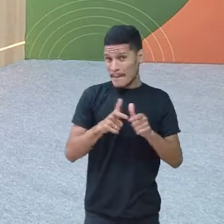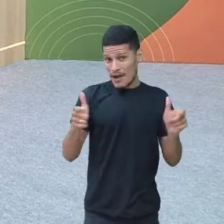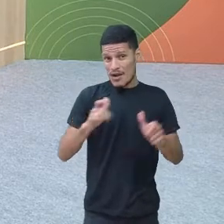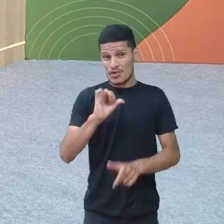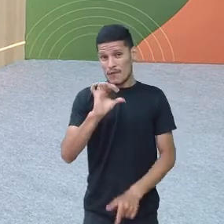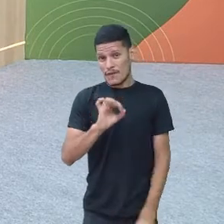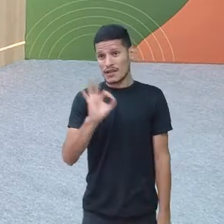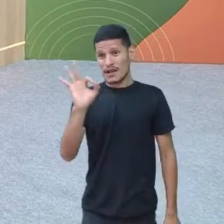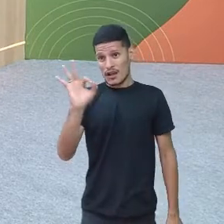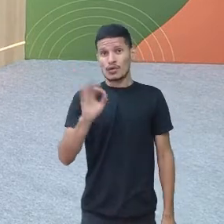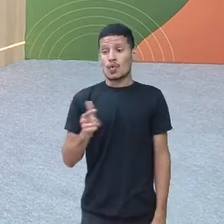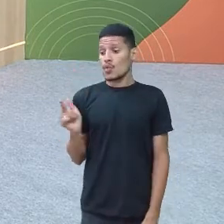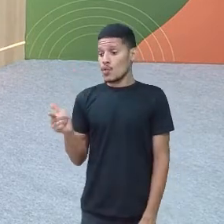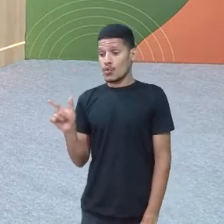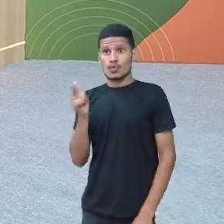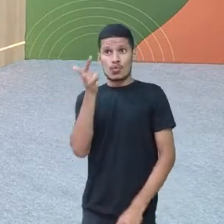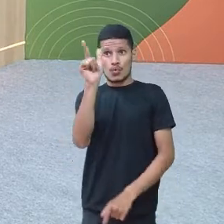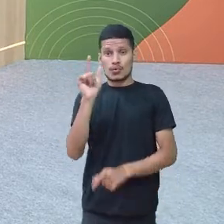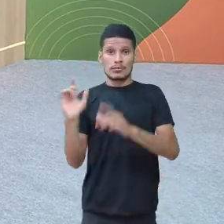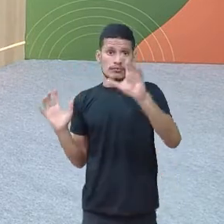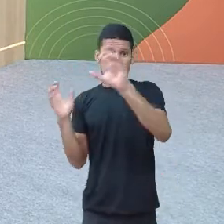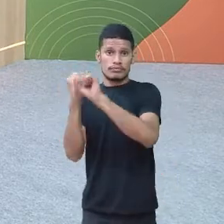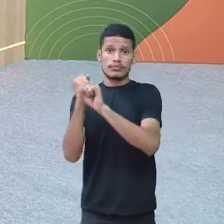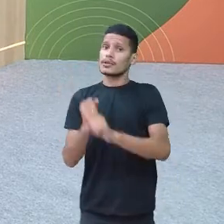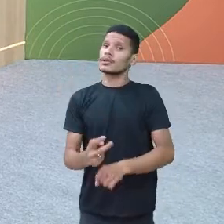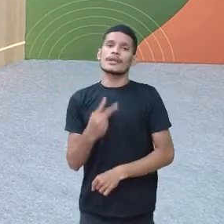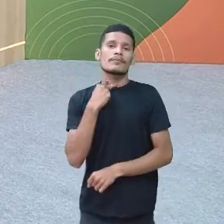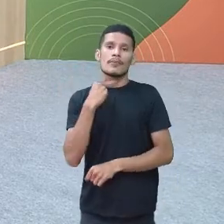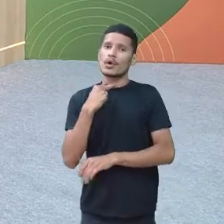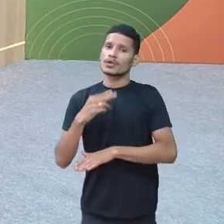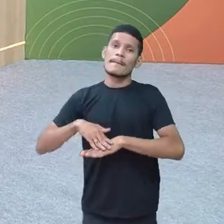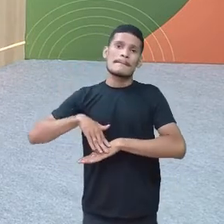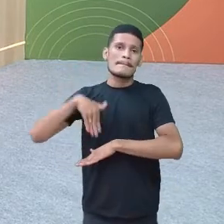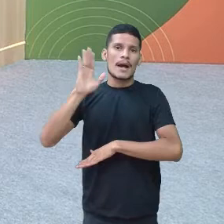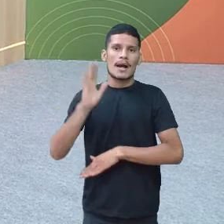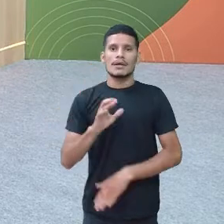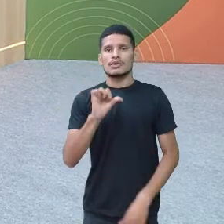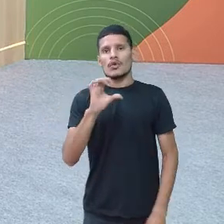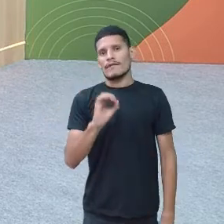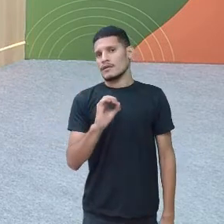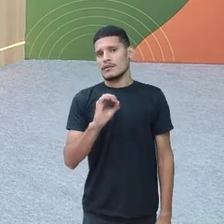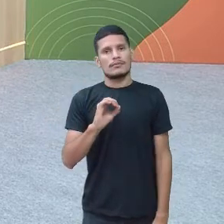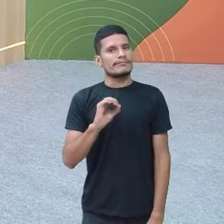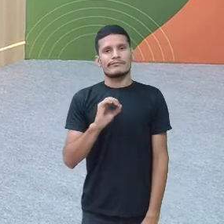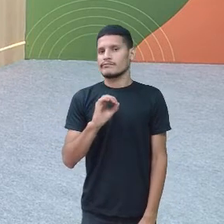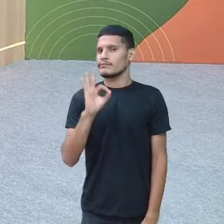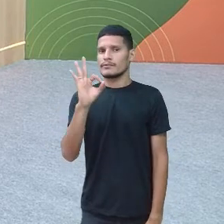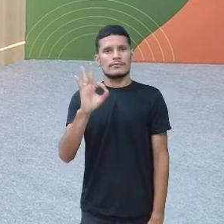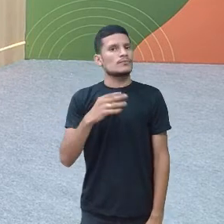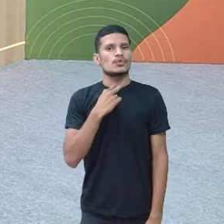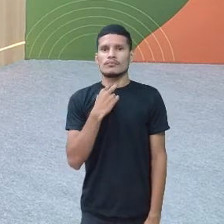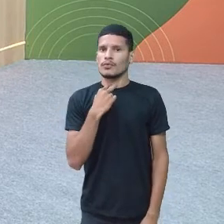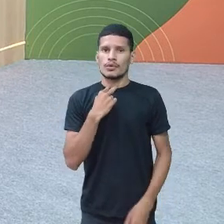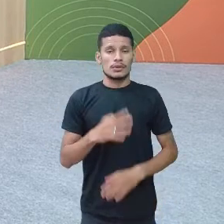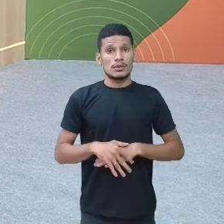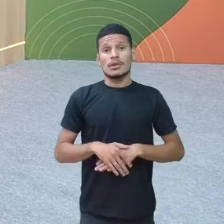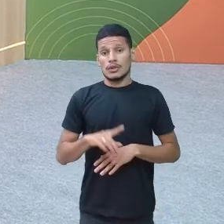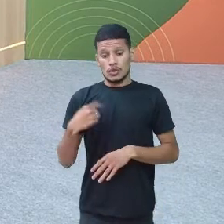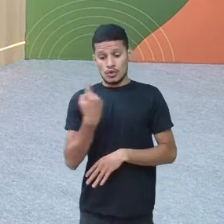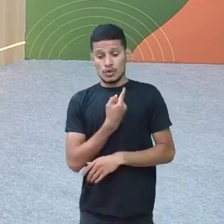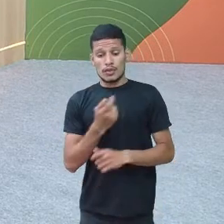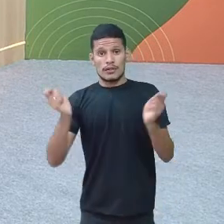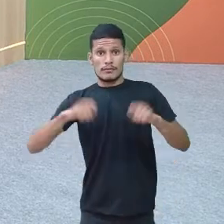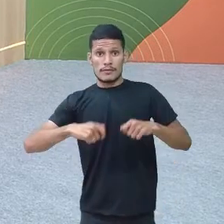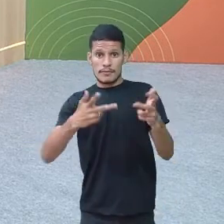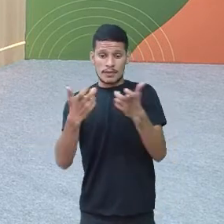Então, esses outros 2 ângulos aqui, eles não vão poder ser maiores que 90, tá bom? Então, a gente já consegue perceber